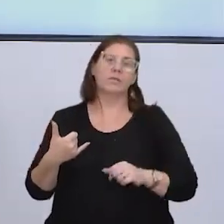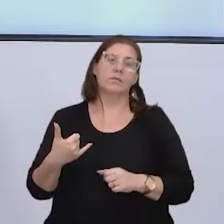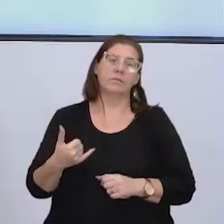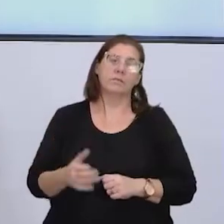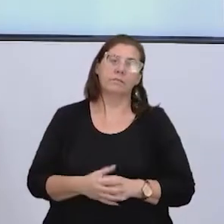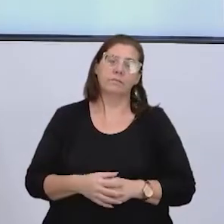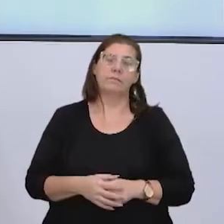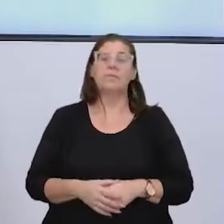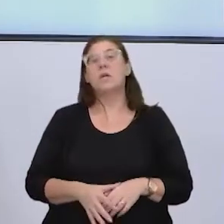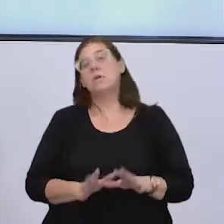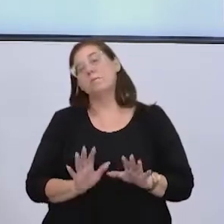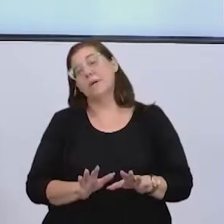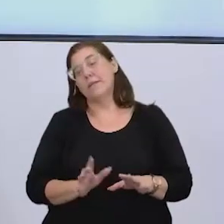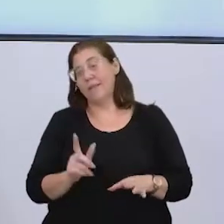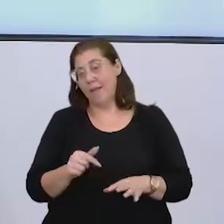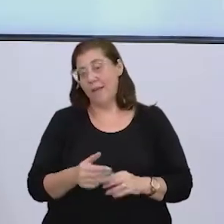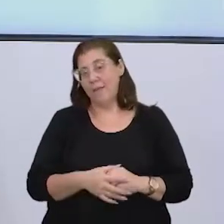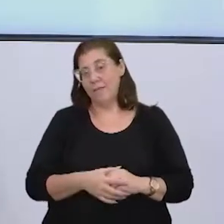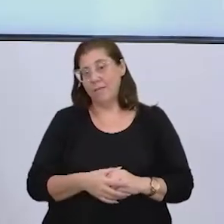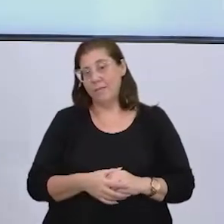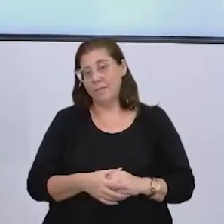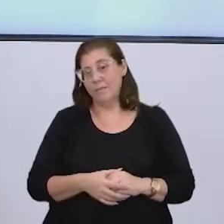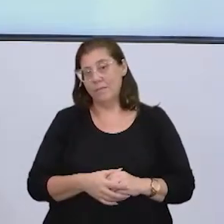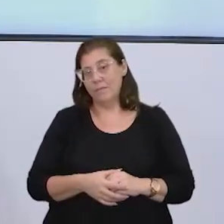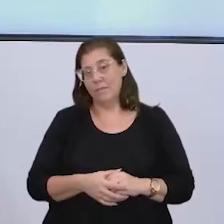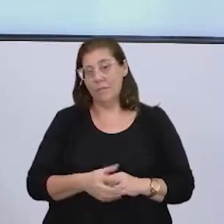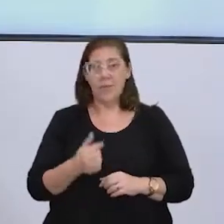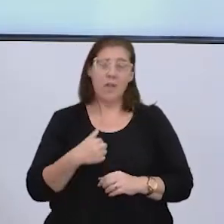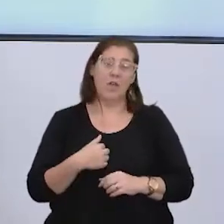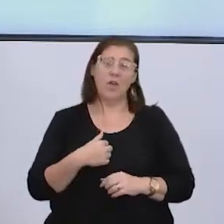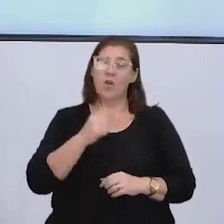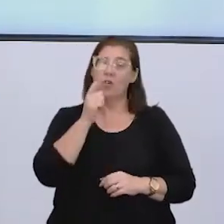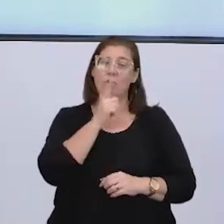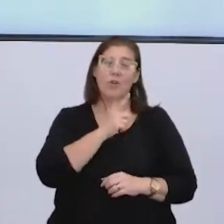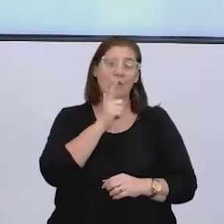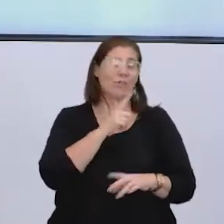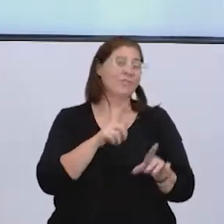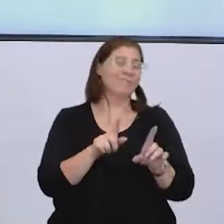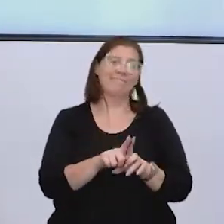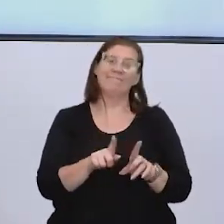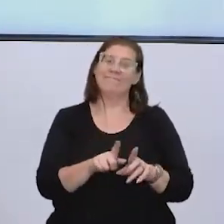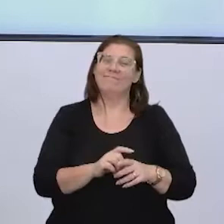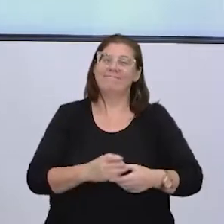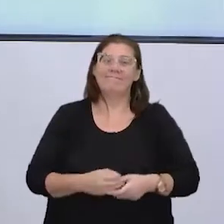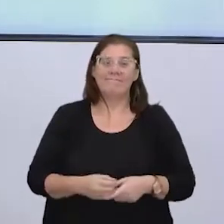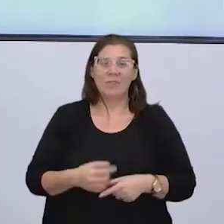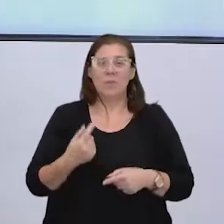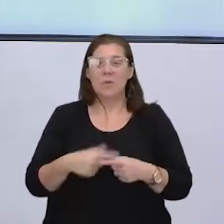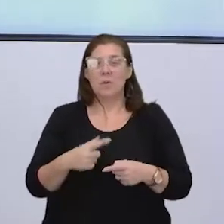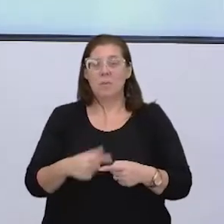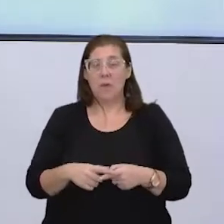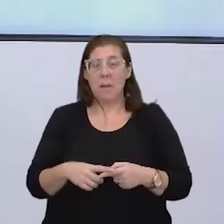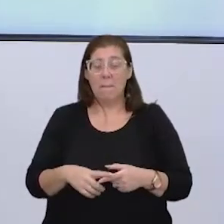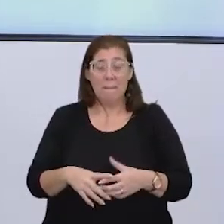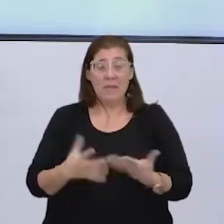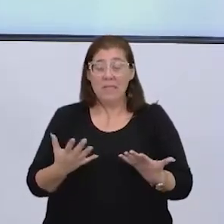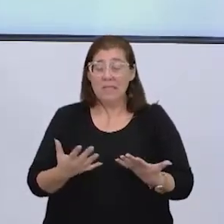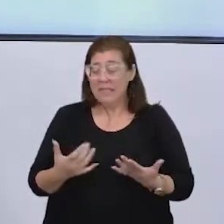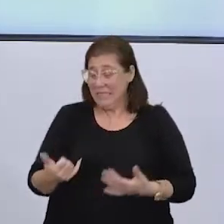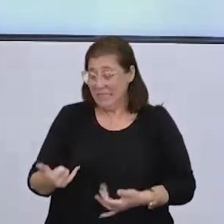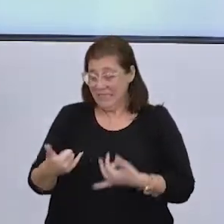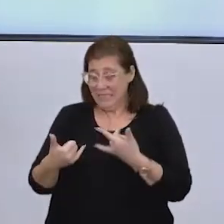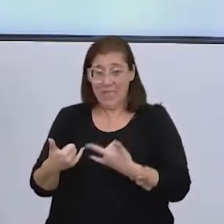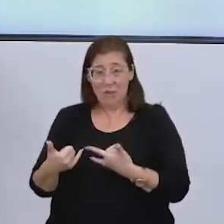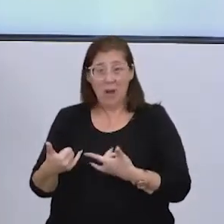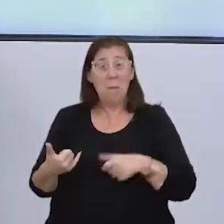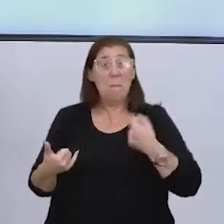consigo. Mas o ponto é, eu não consigo também. Porque gerou-se uma necessidade de que para as